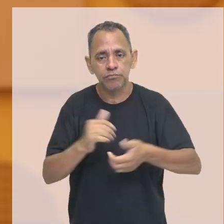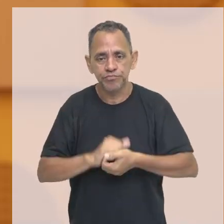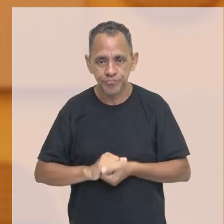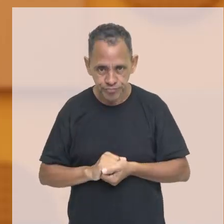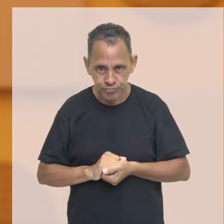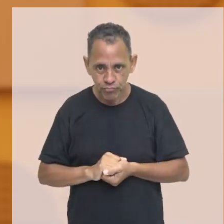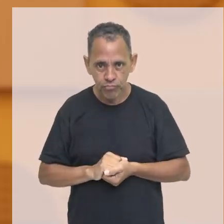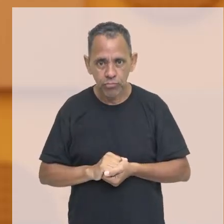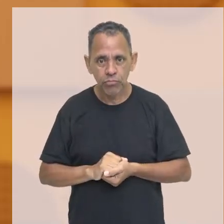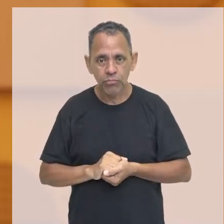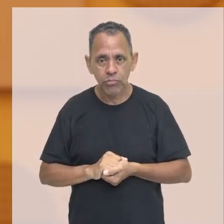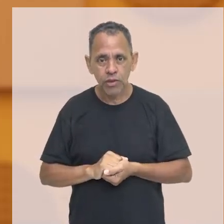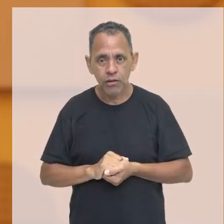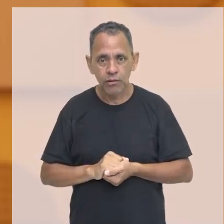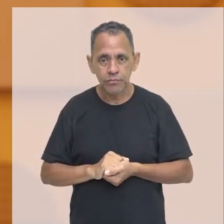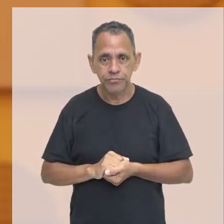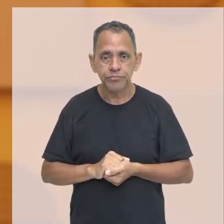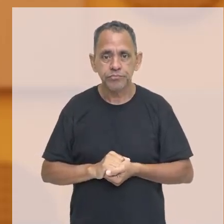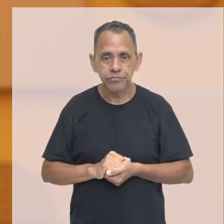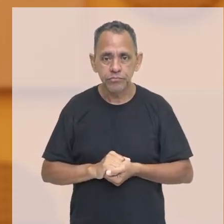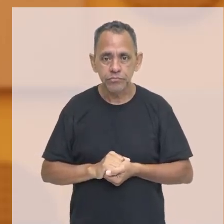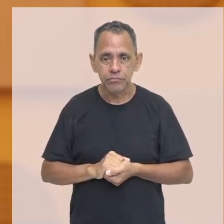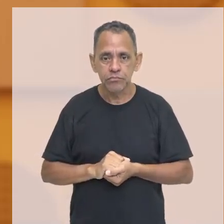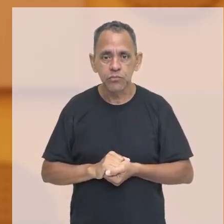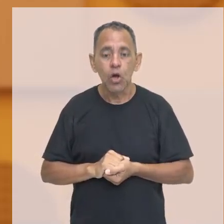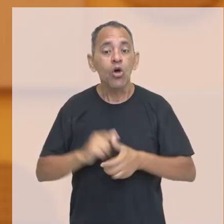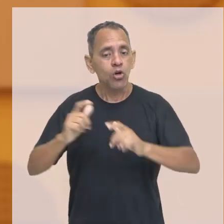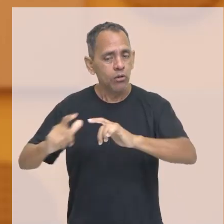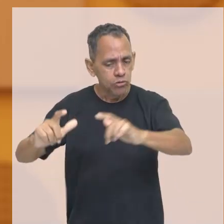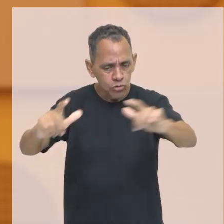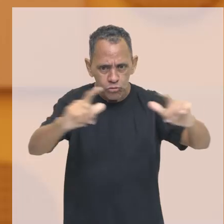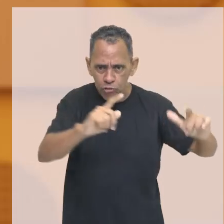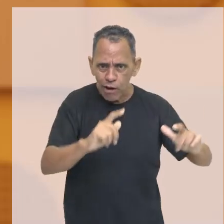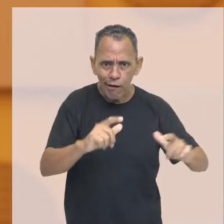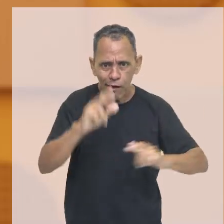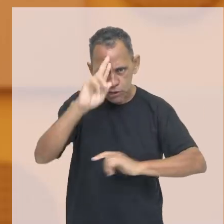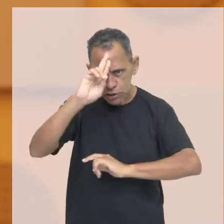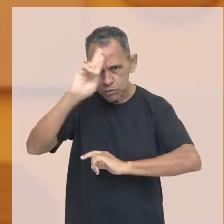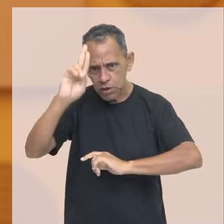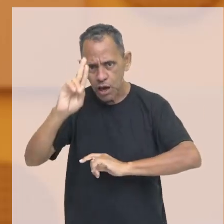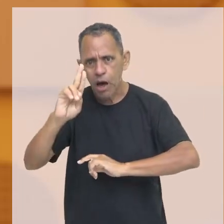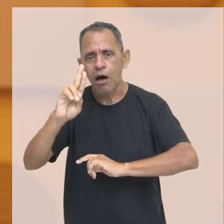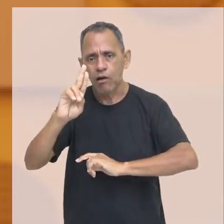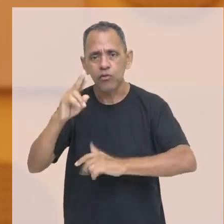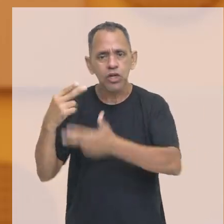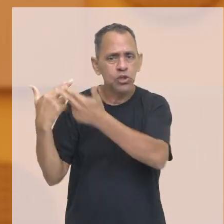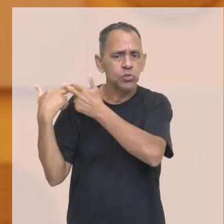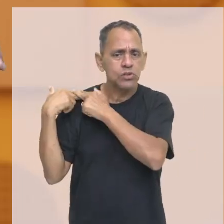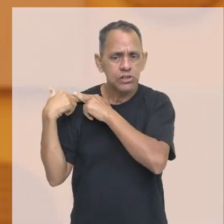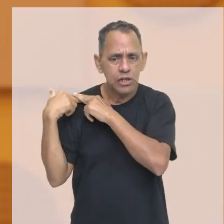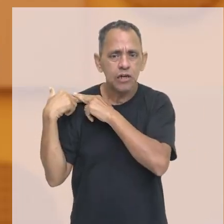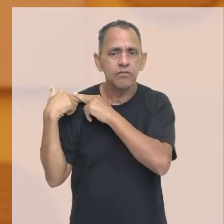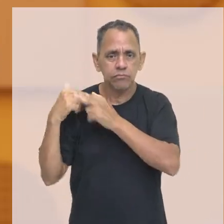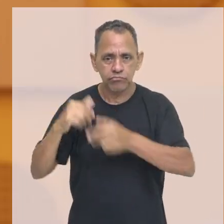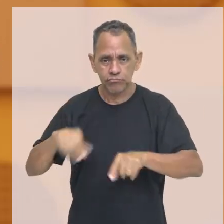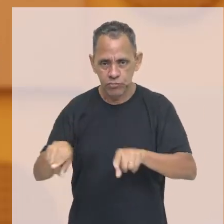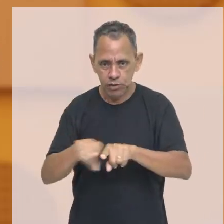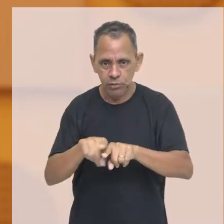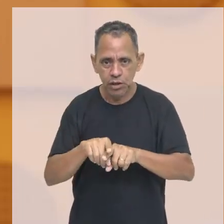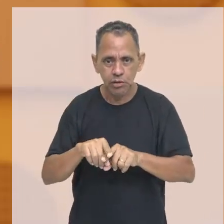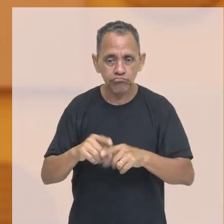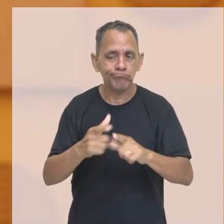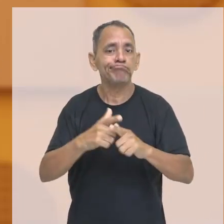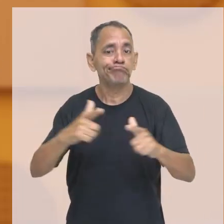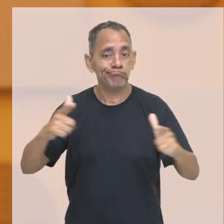visto como o progresso, que dava riqueza, que produzia propriamente dito, em detrimento aos pequenos proprietários que eram vistos